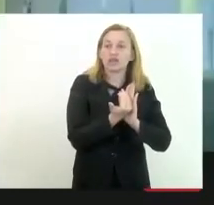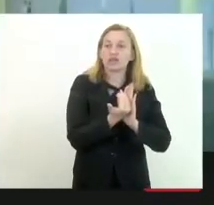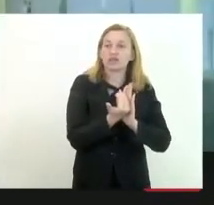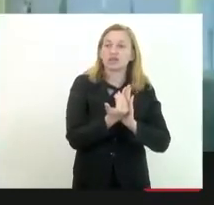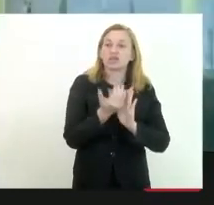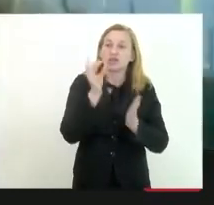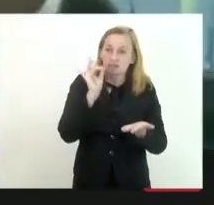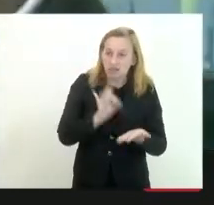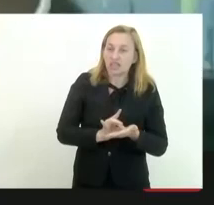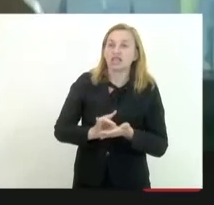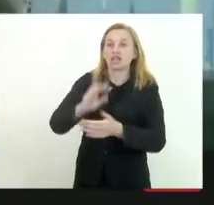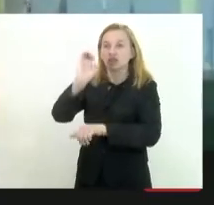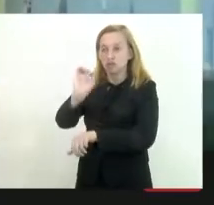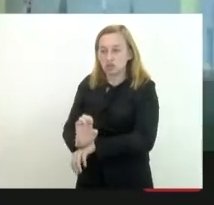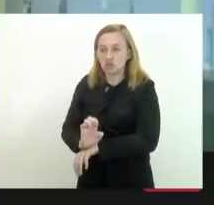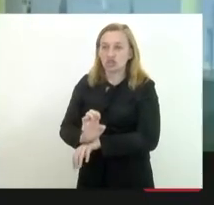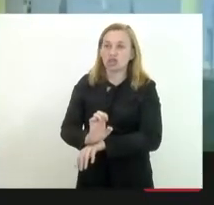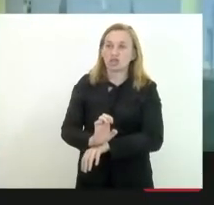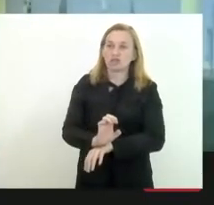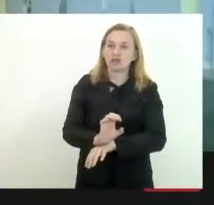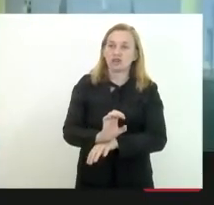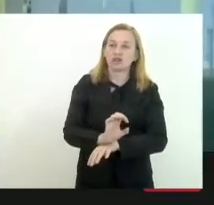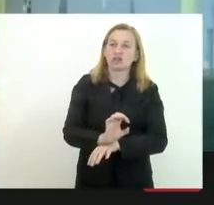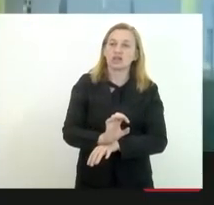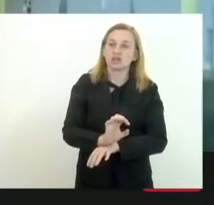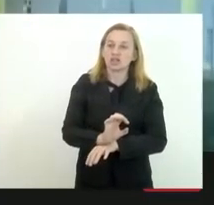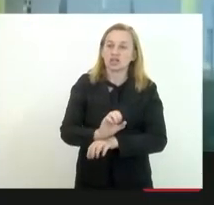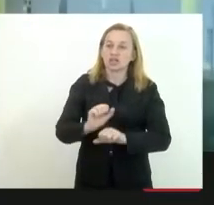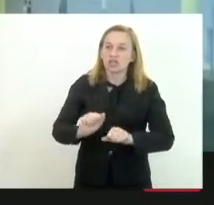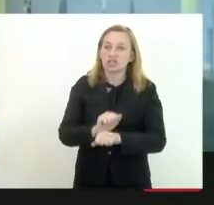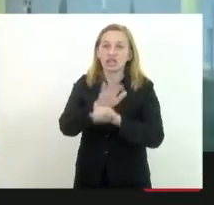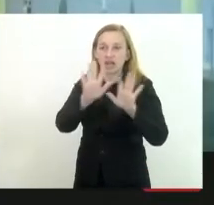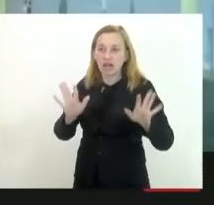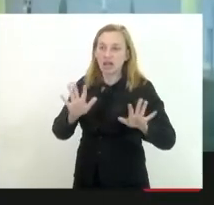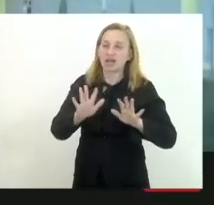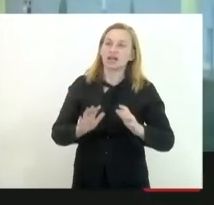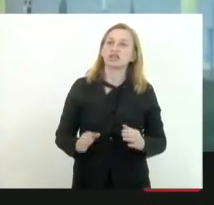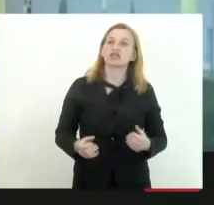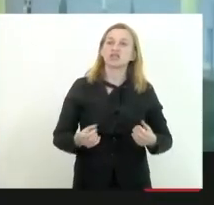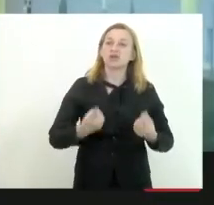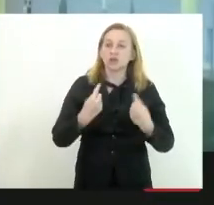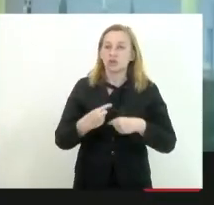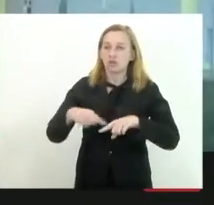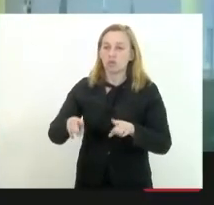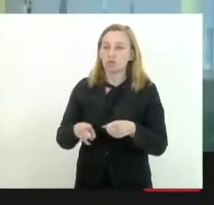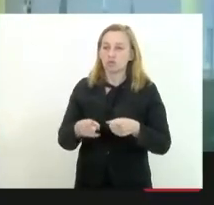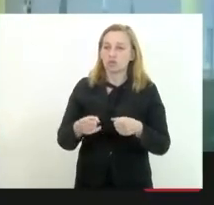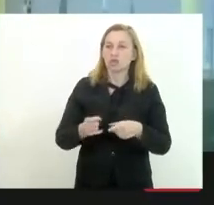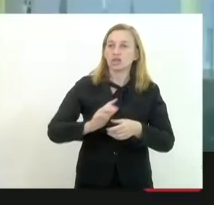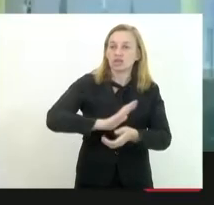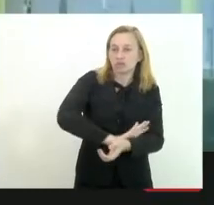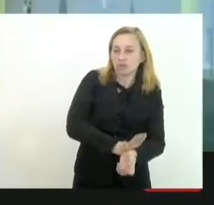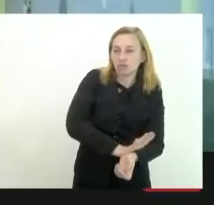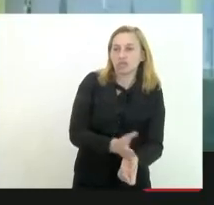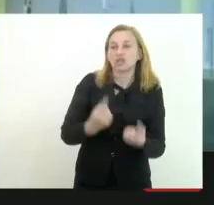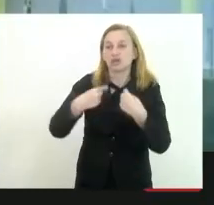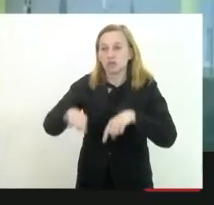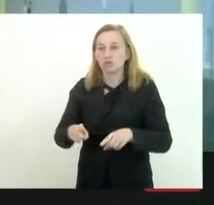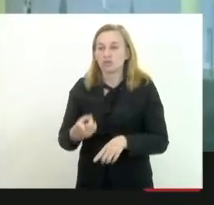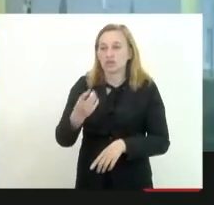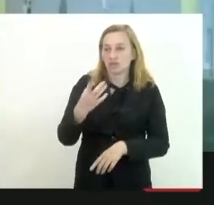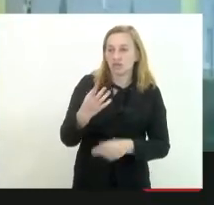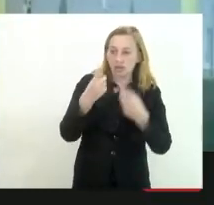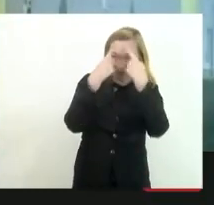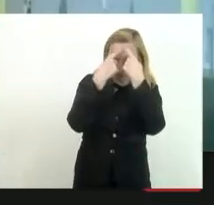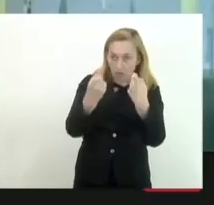do Estado, de uma forma objetiva e explícita, de combate ao racismo, de combate à violência